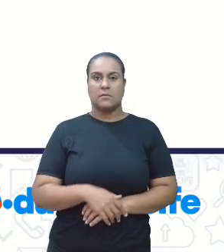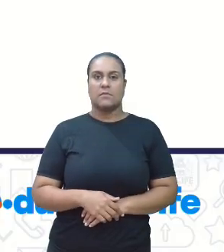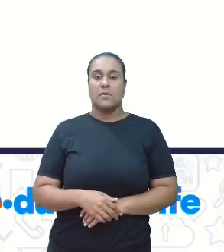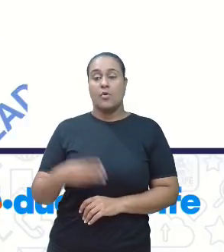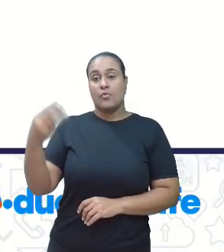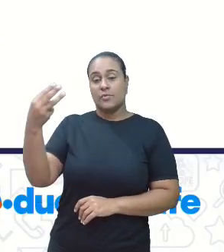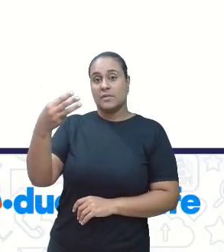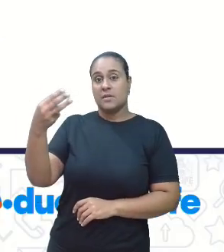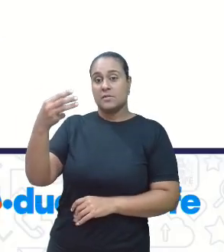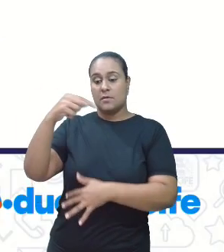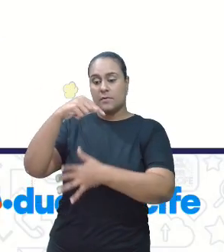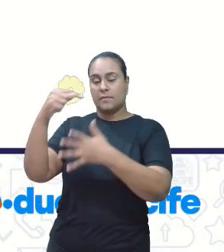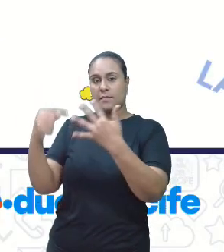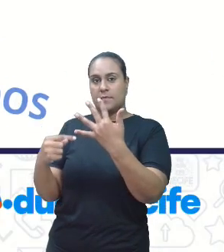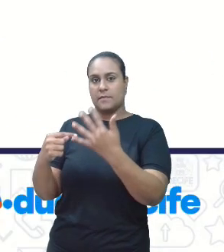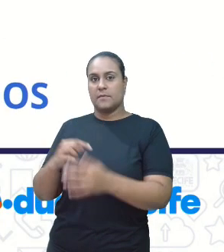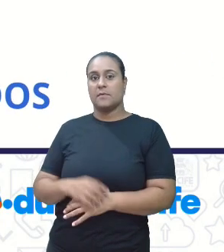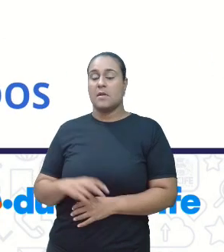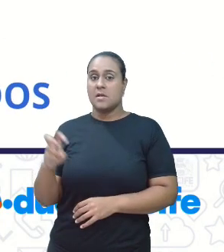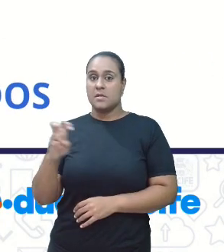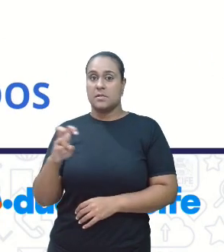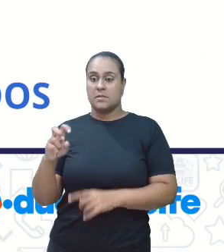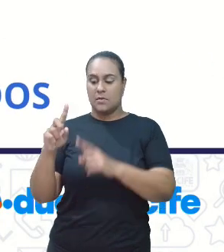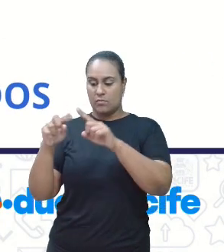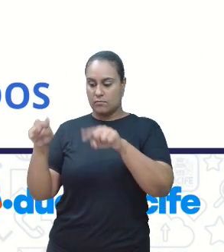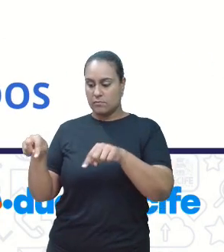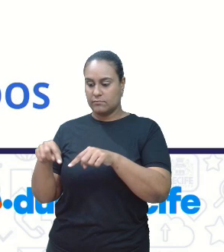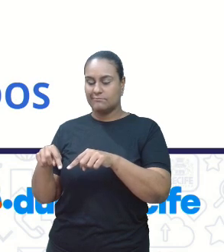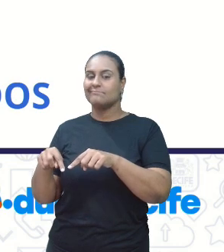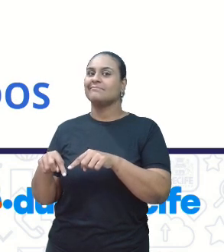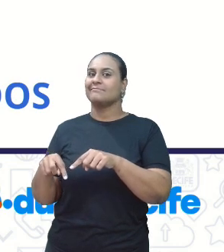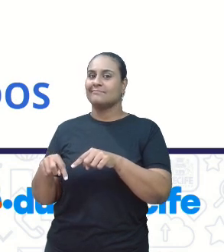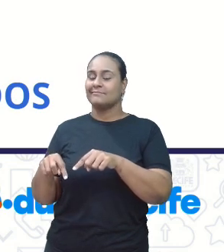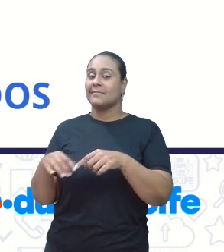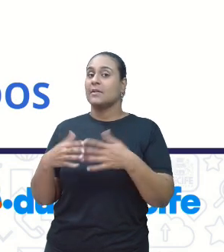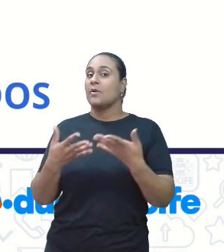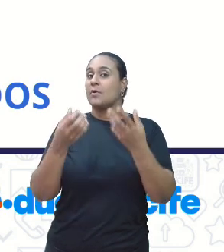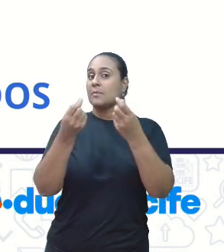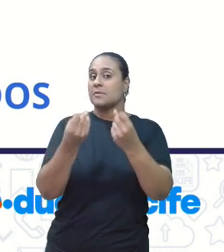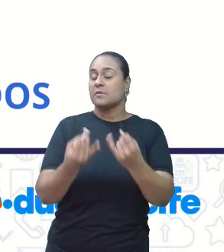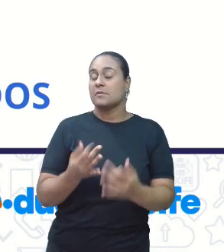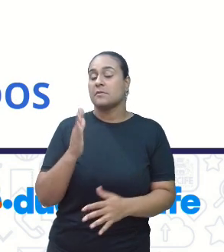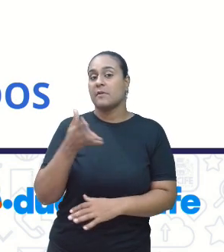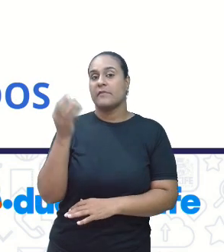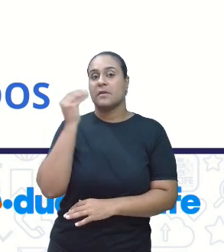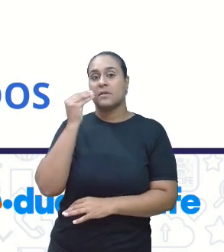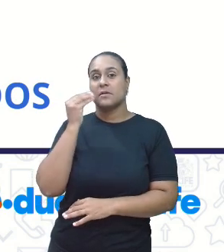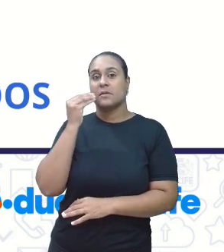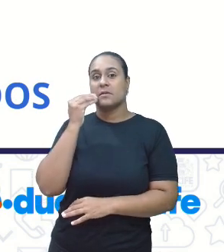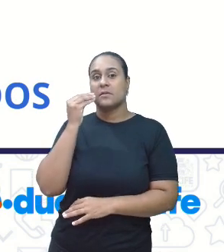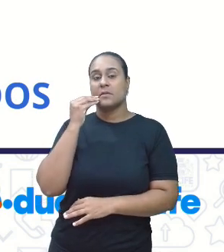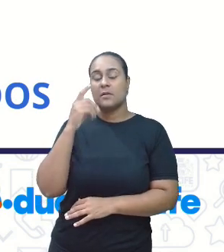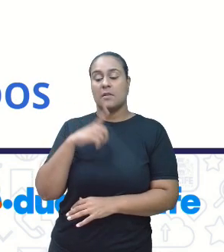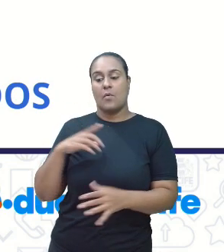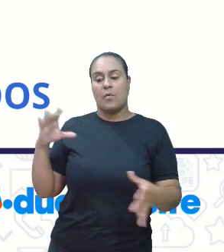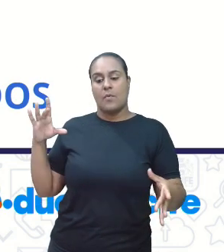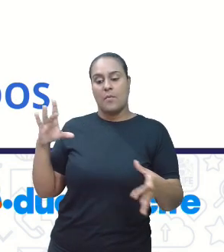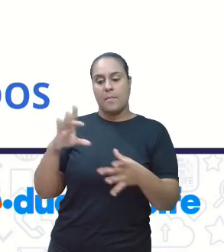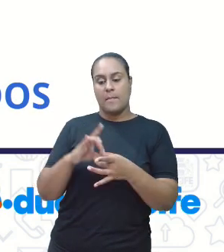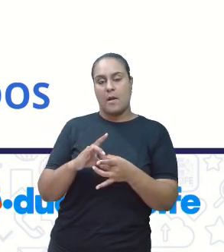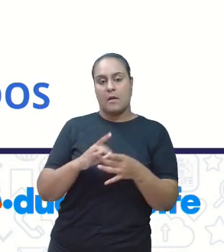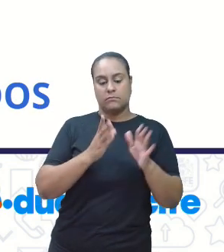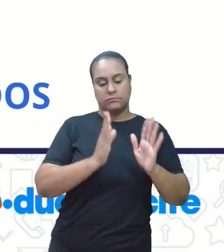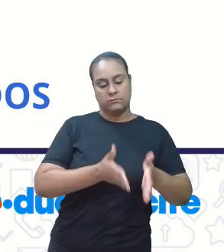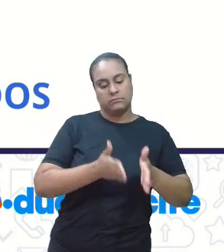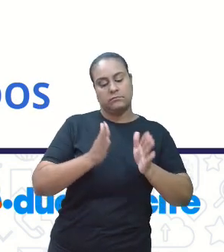O terceiro elemento, 5 lados. Então, como eu falei há pouco, a gente vai tentar estabelecer uma relação entre a ordem, ou